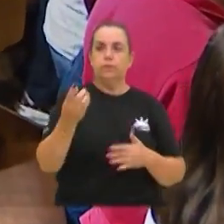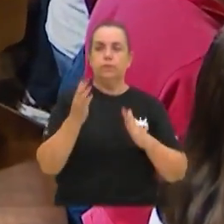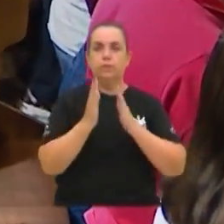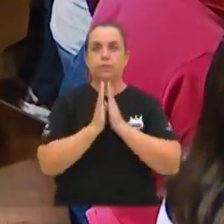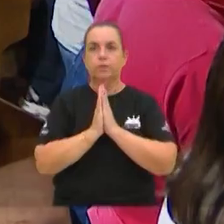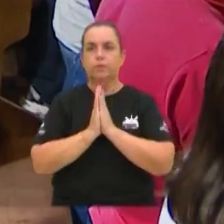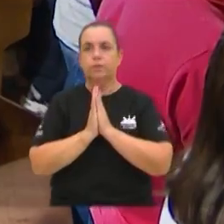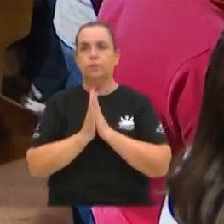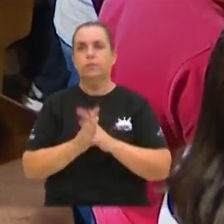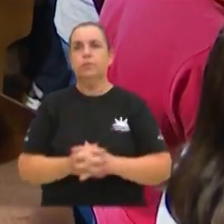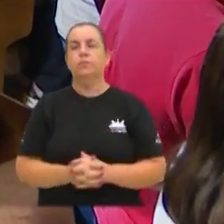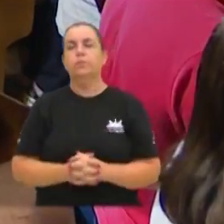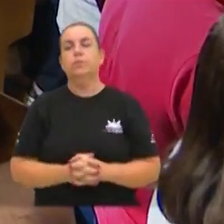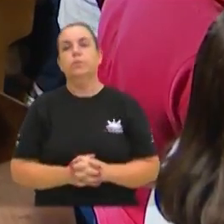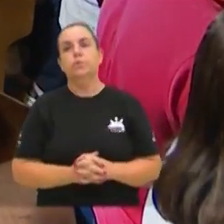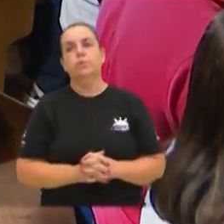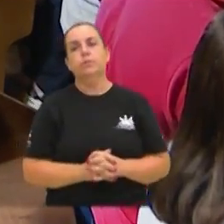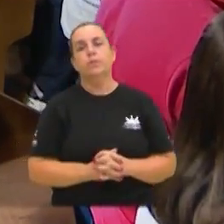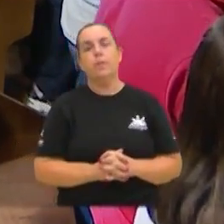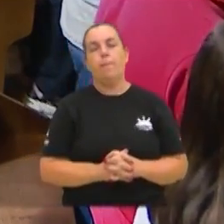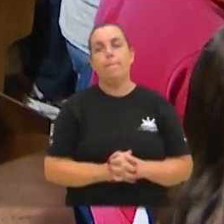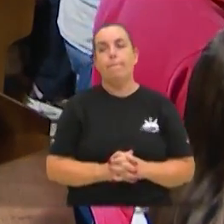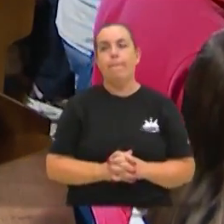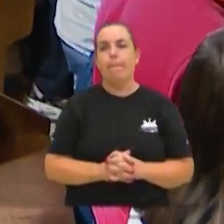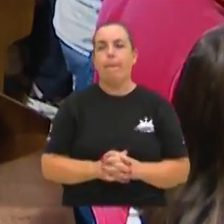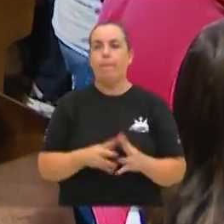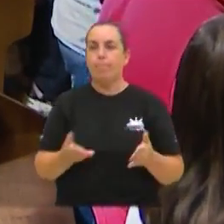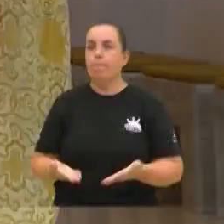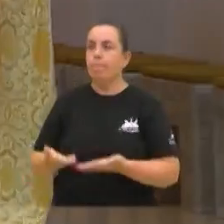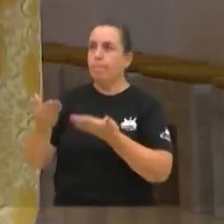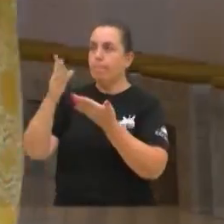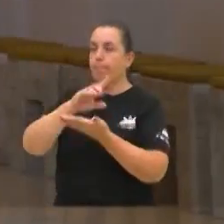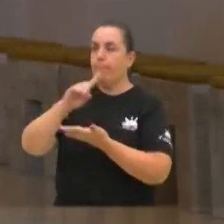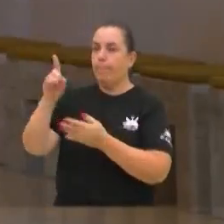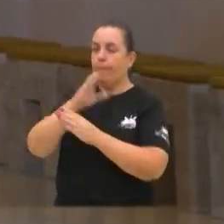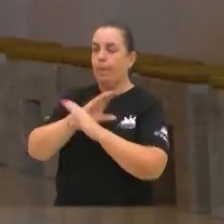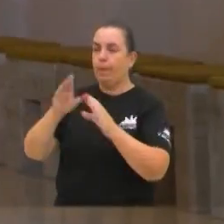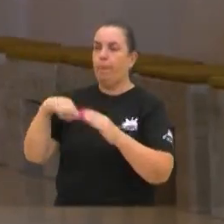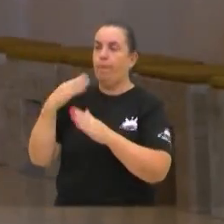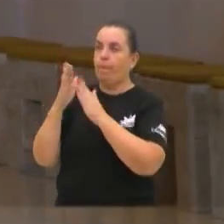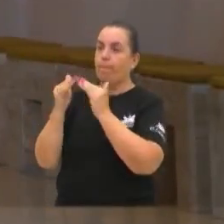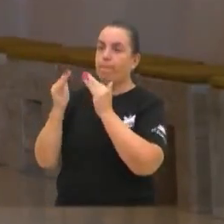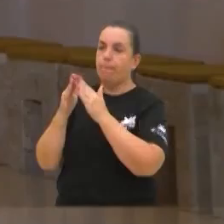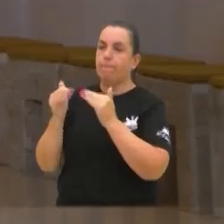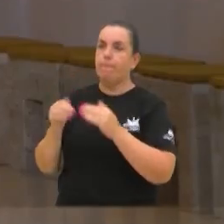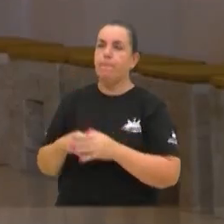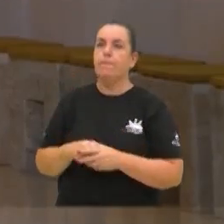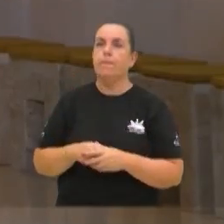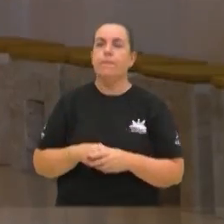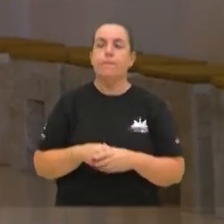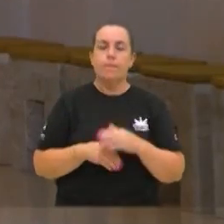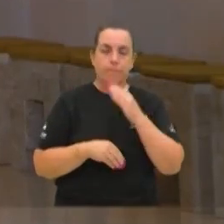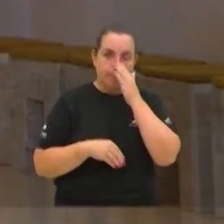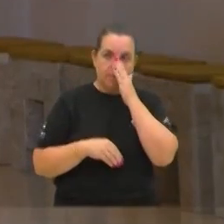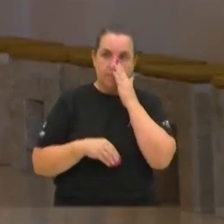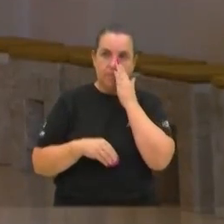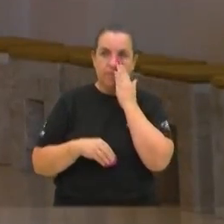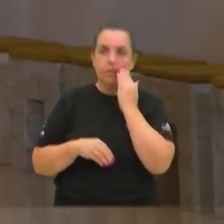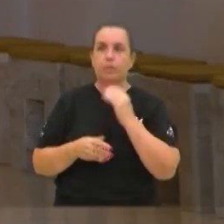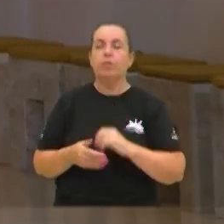da carne, na vida eterna. Amém. Elevemos com confiança as nossas preces a